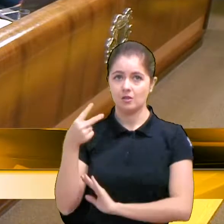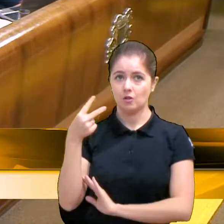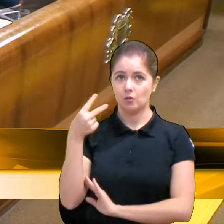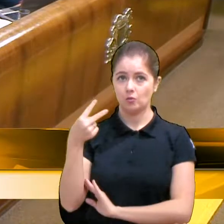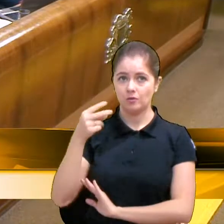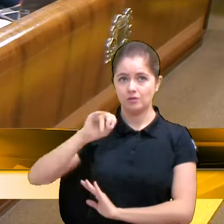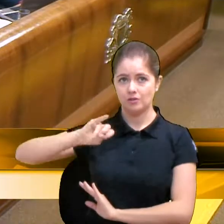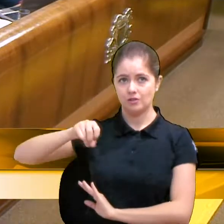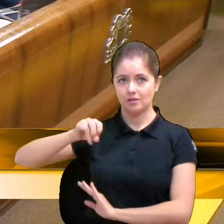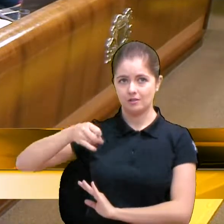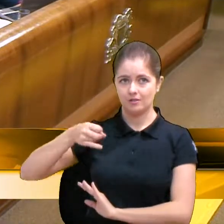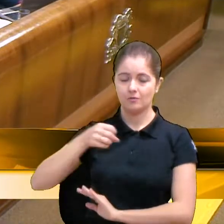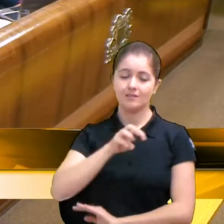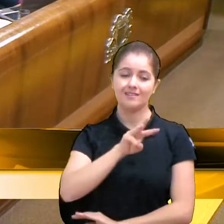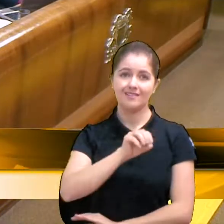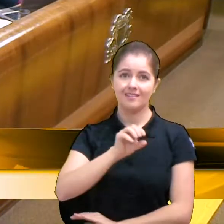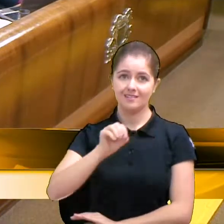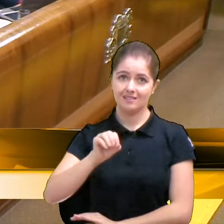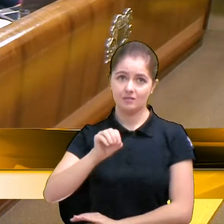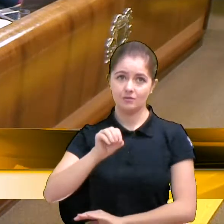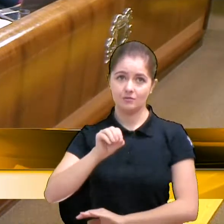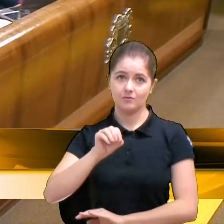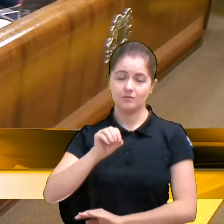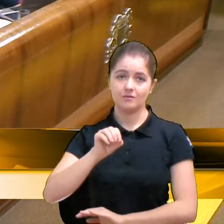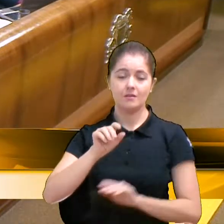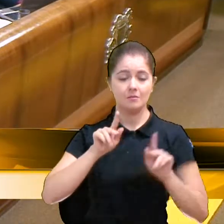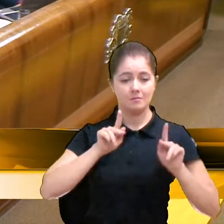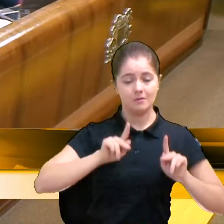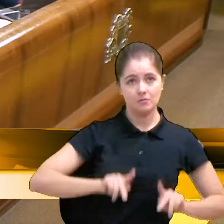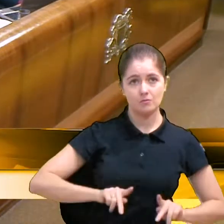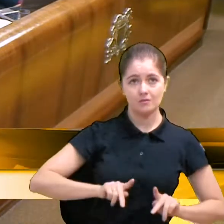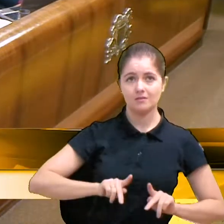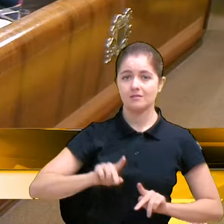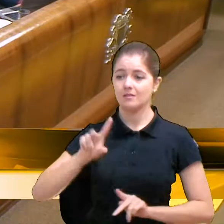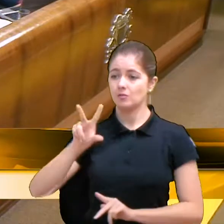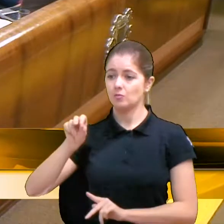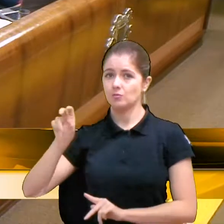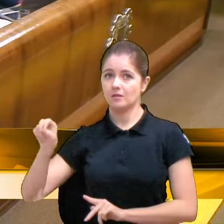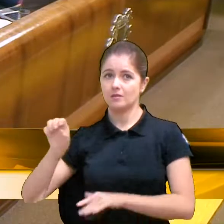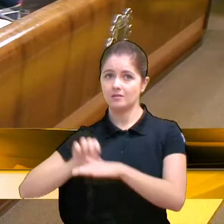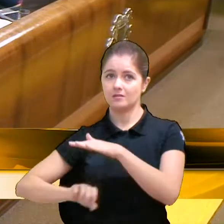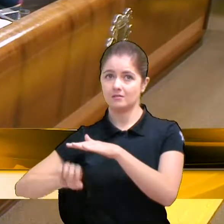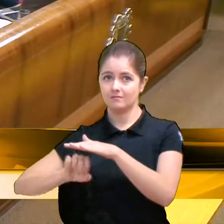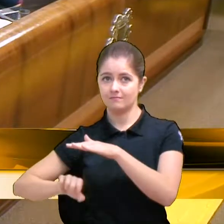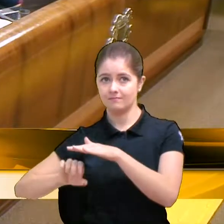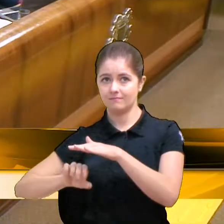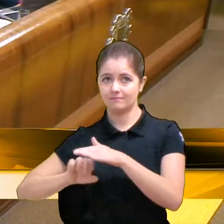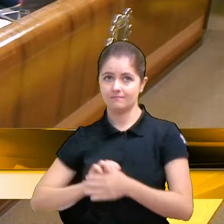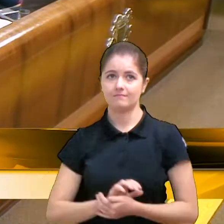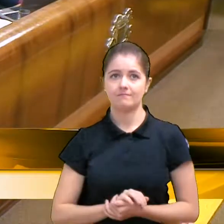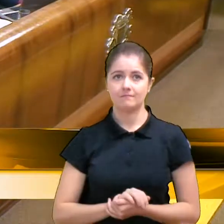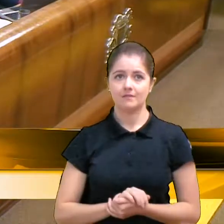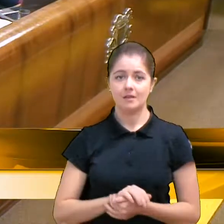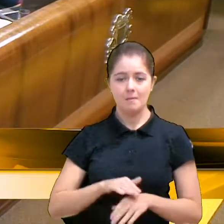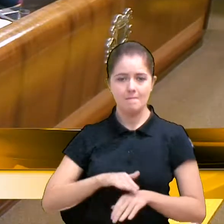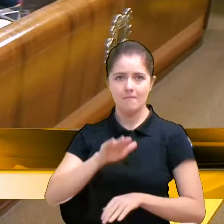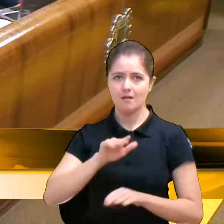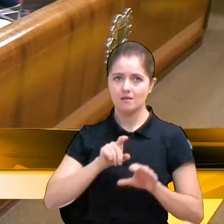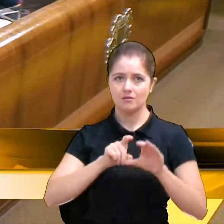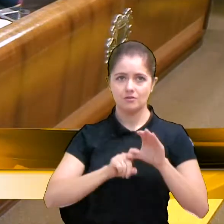maiores devedores da pessoa física em 2 de janeiro também. Relativos à dívida